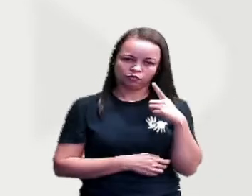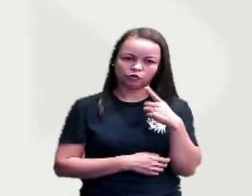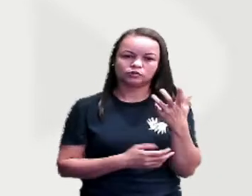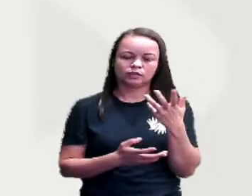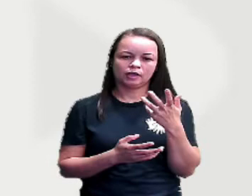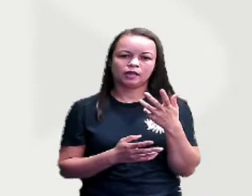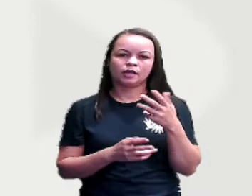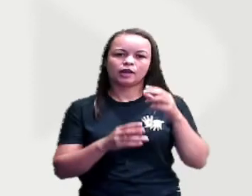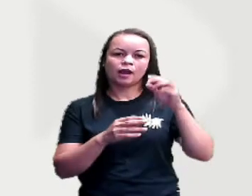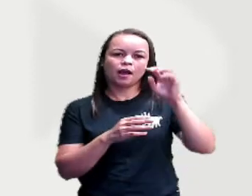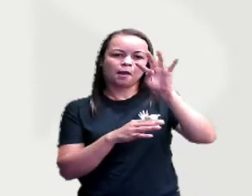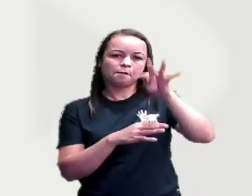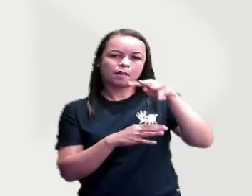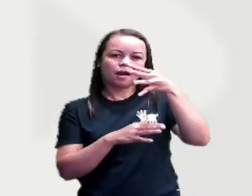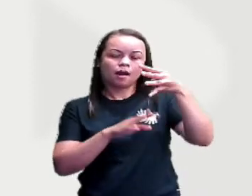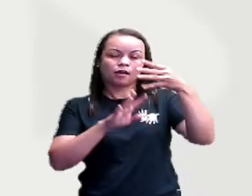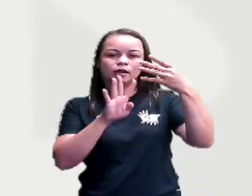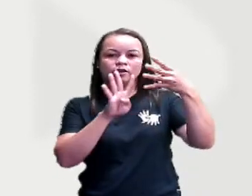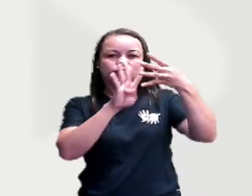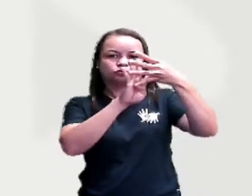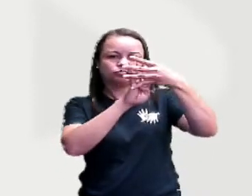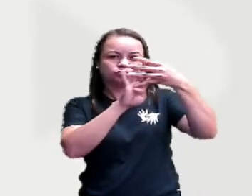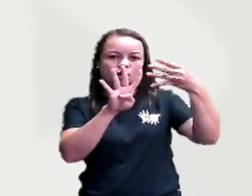malha quadriculada, eu vou ter